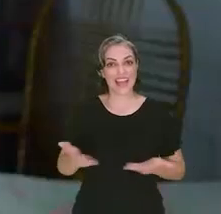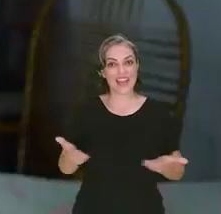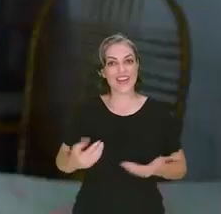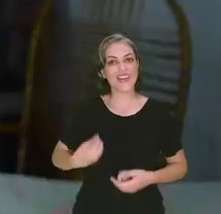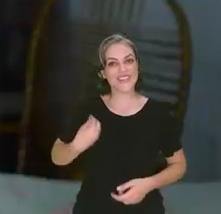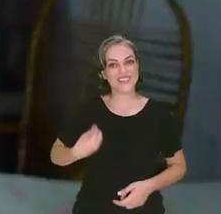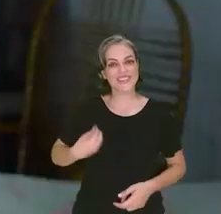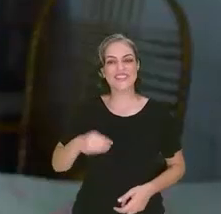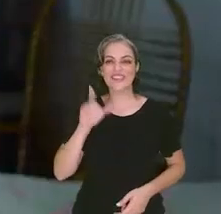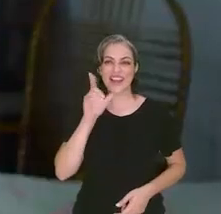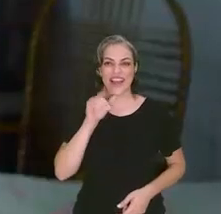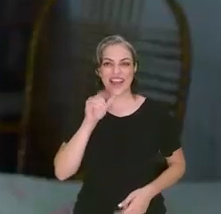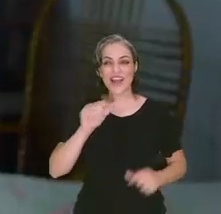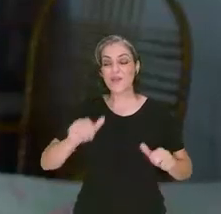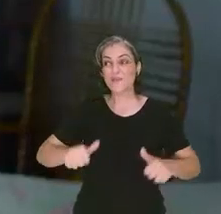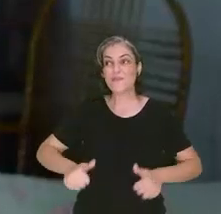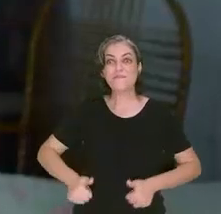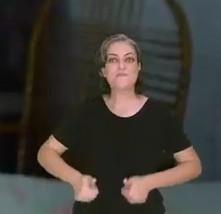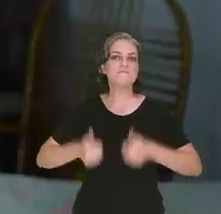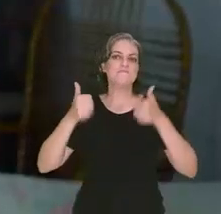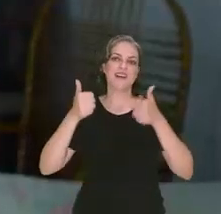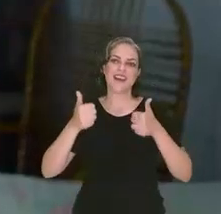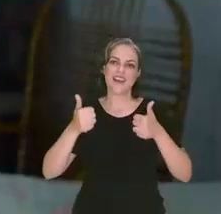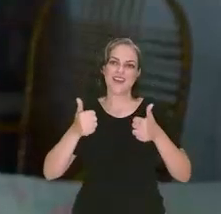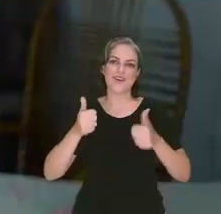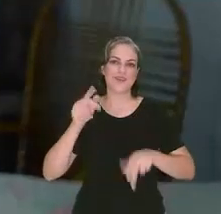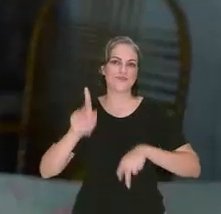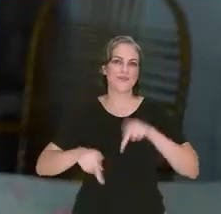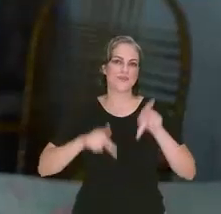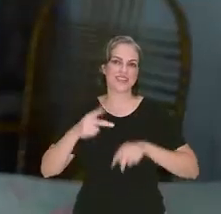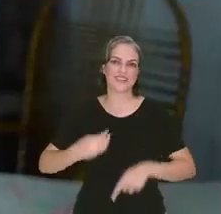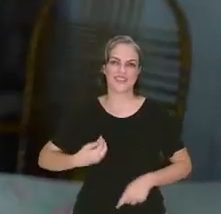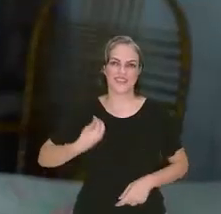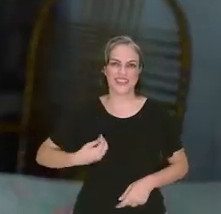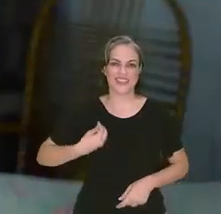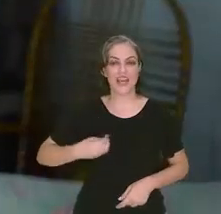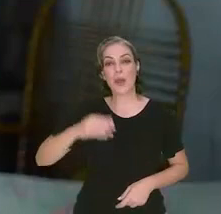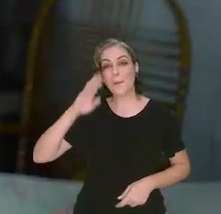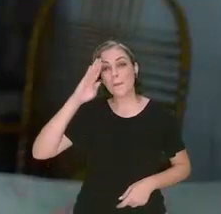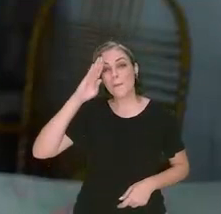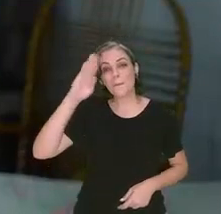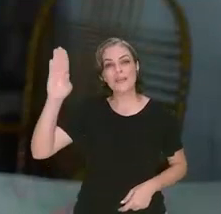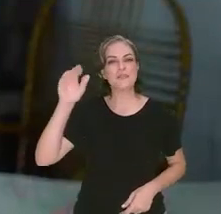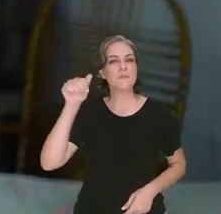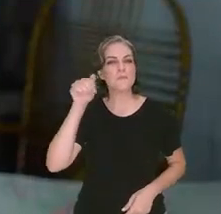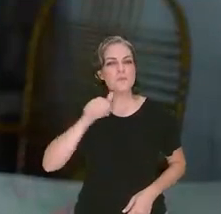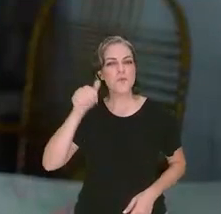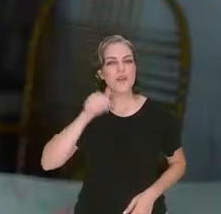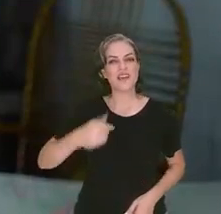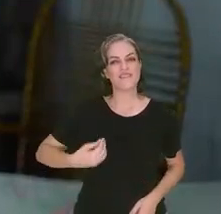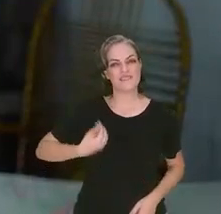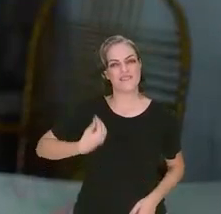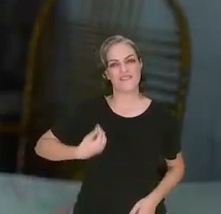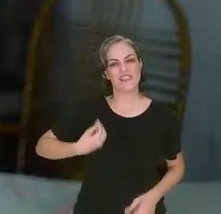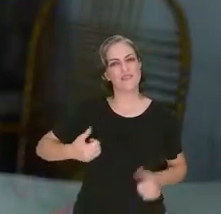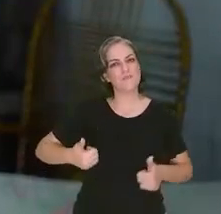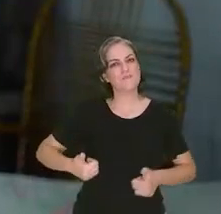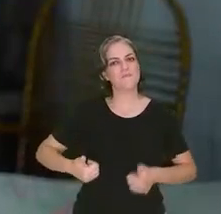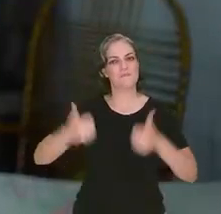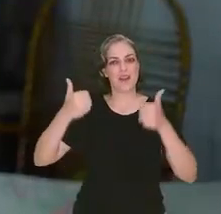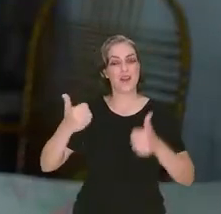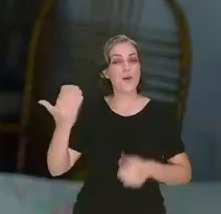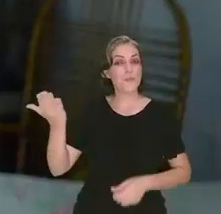essa água chegando para Arcoverde Melhorou a vida de toda a população mas principalmente a vida das mulheres